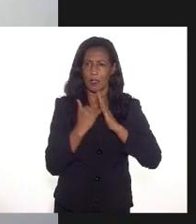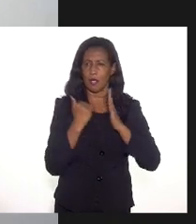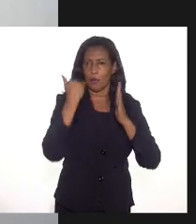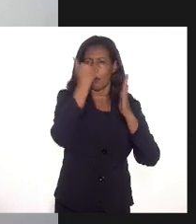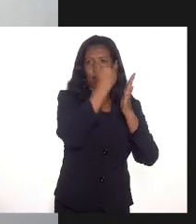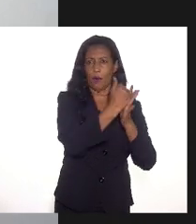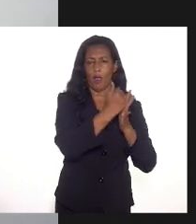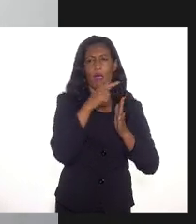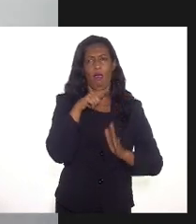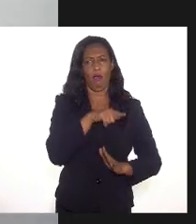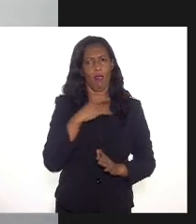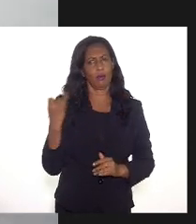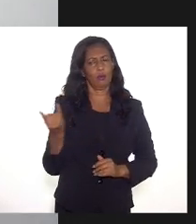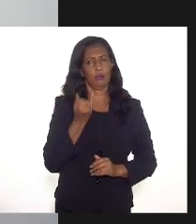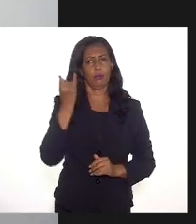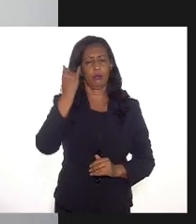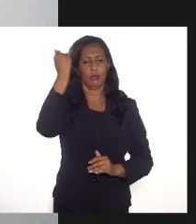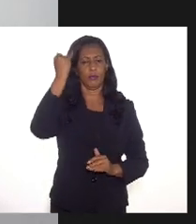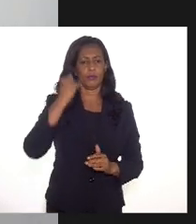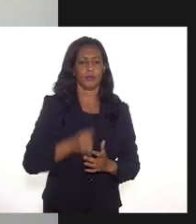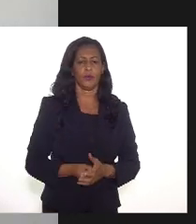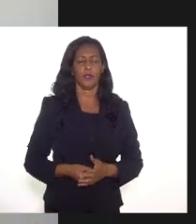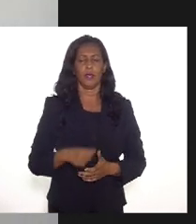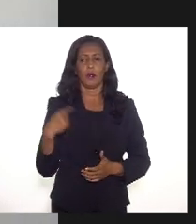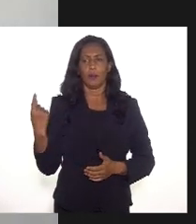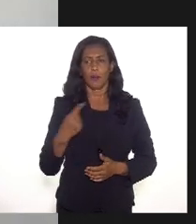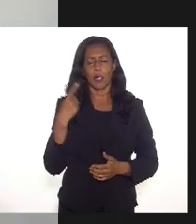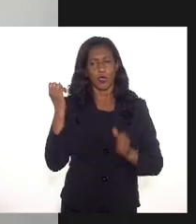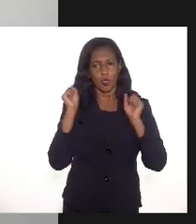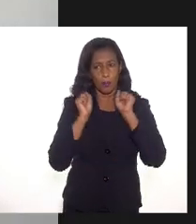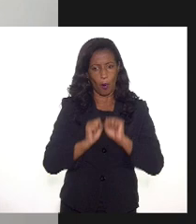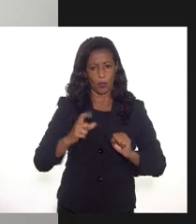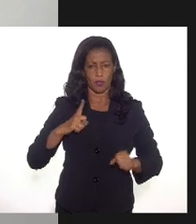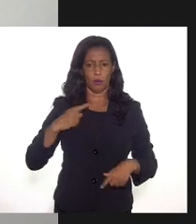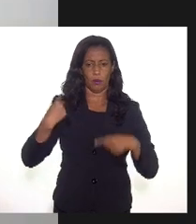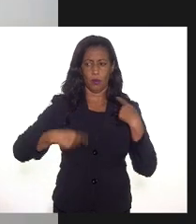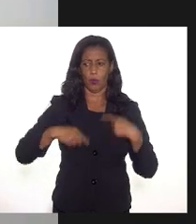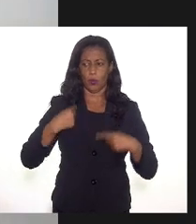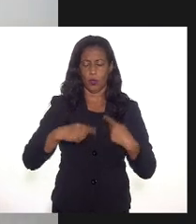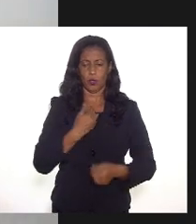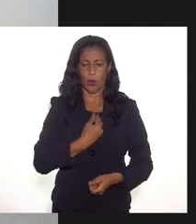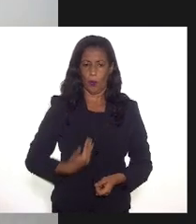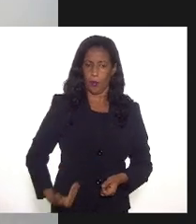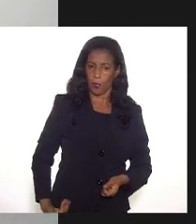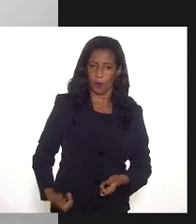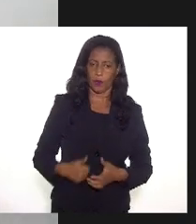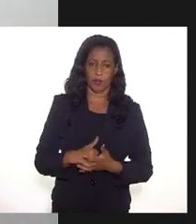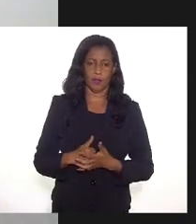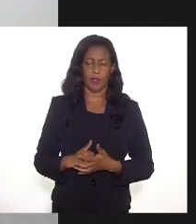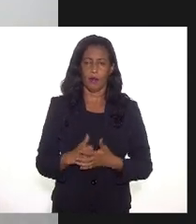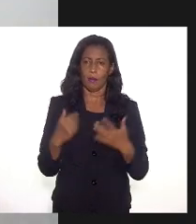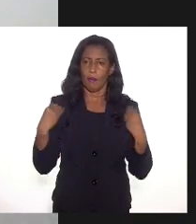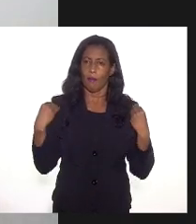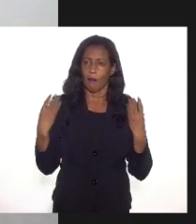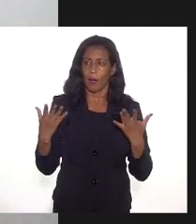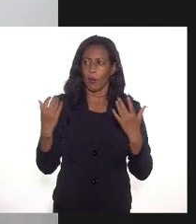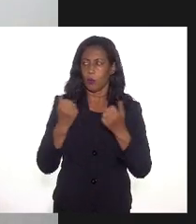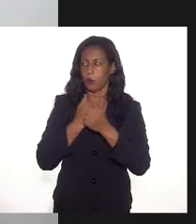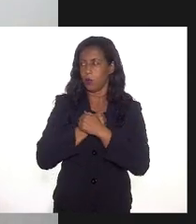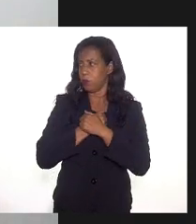projeto é de extrema importância para que a gente realmente possa implementar uma política pública para abraçar,